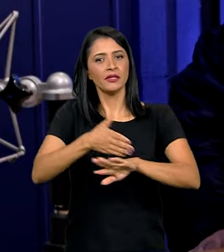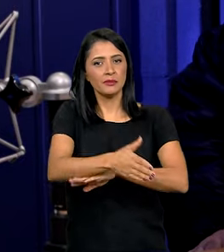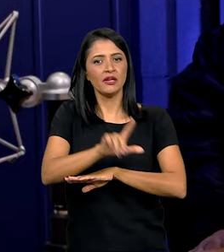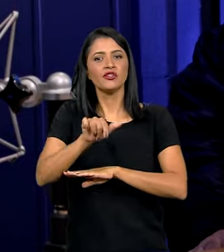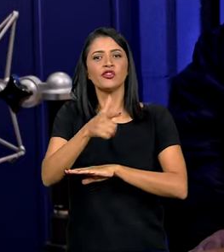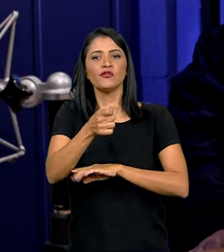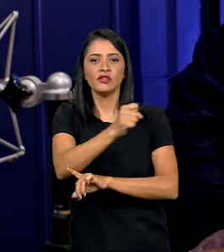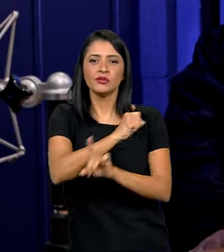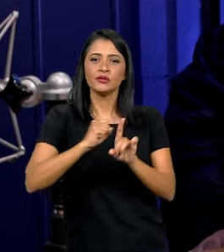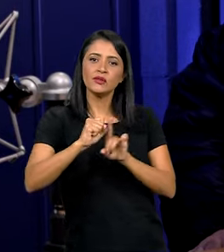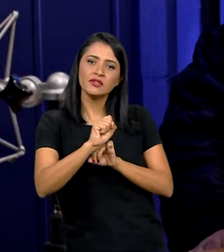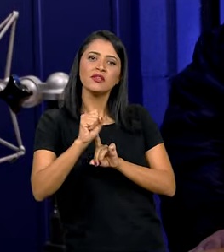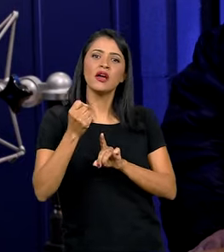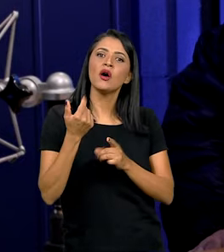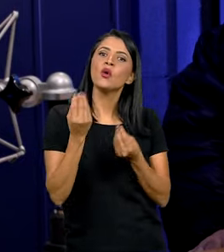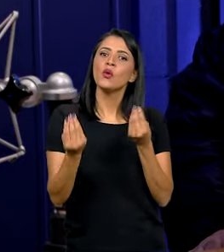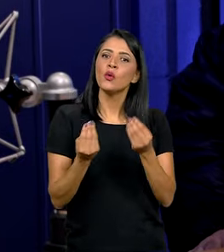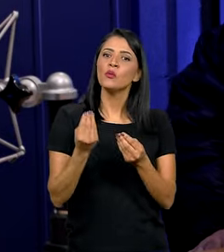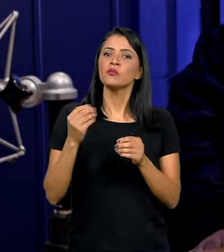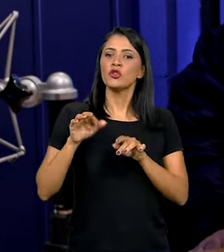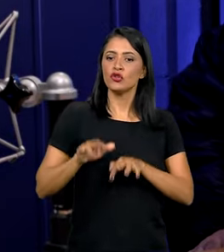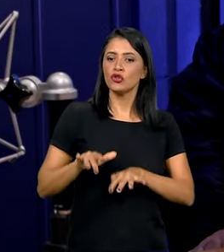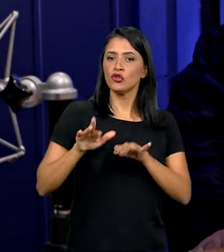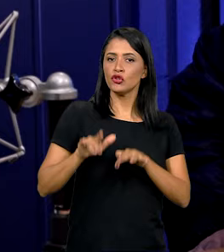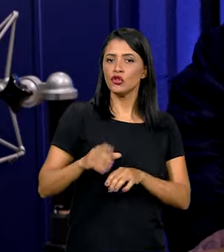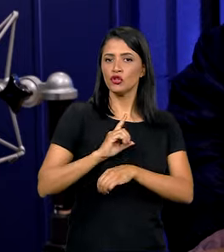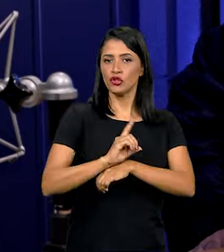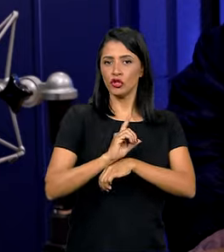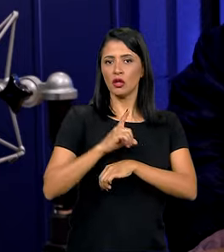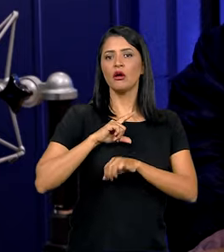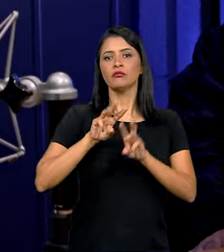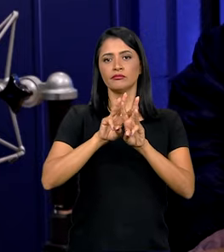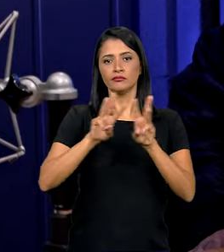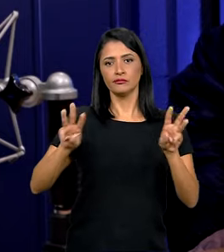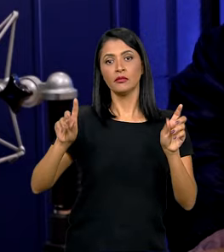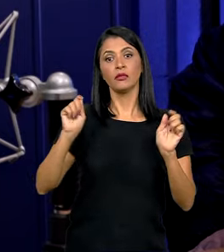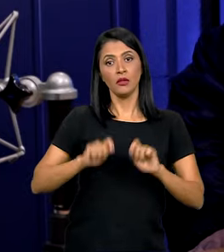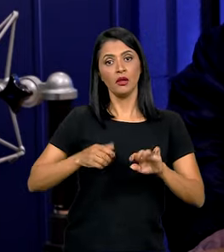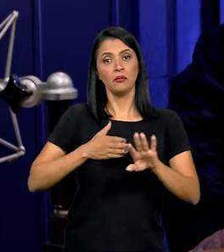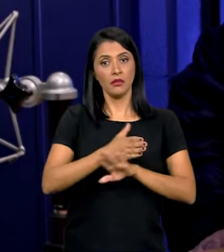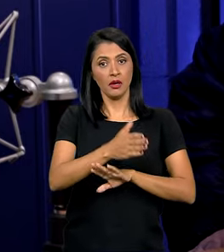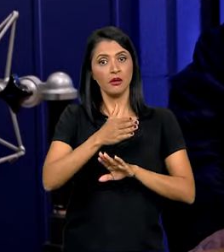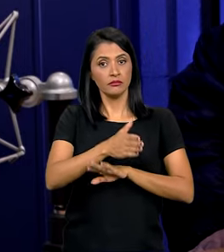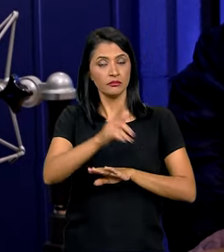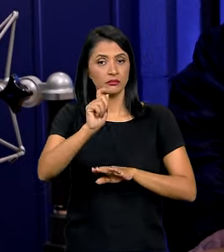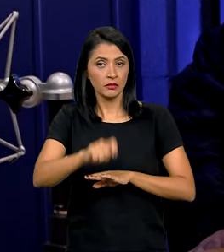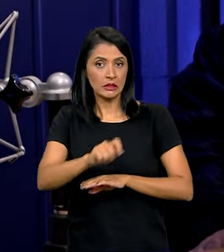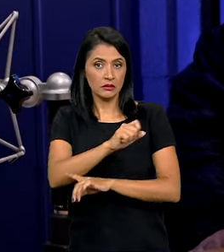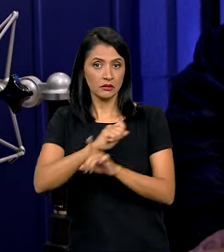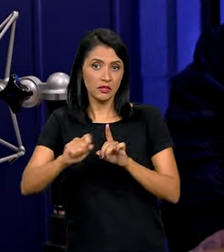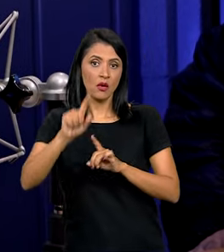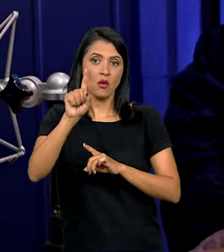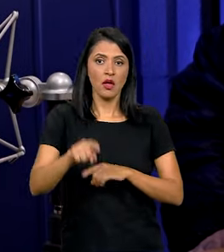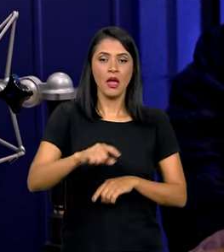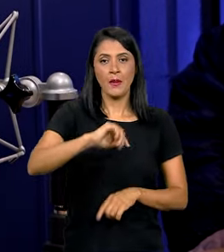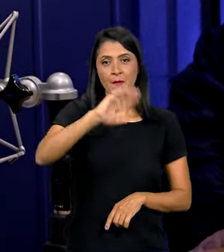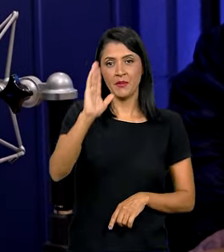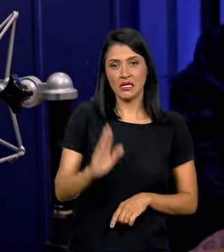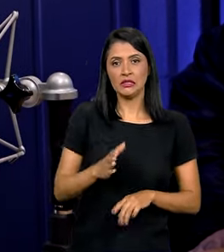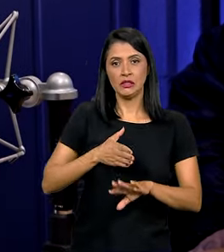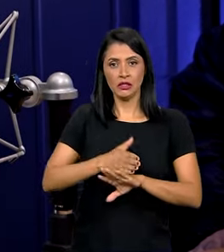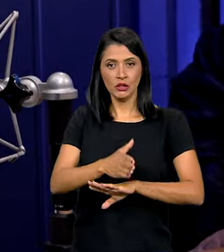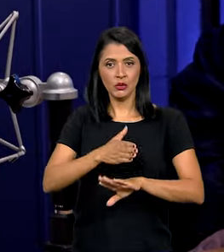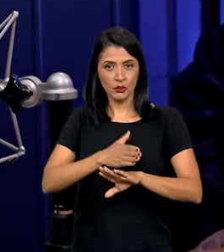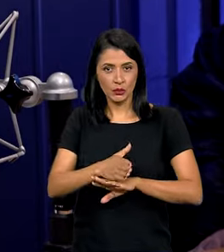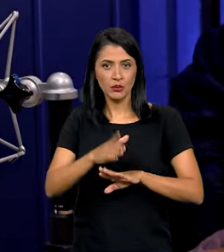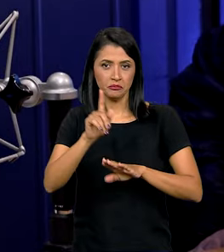participar do G20 social de forma digital temos uma plataforma para participação social que é o